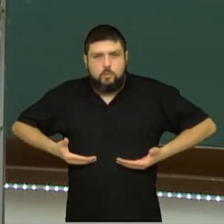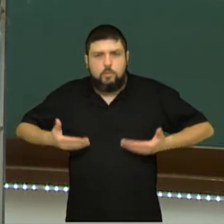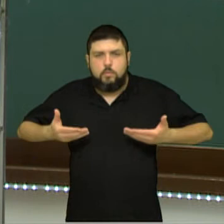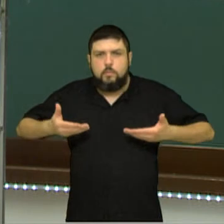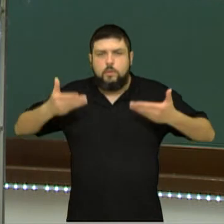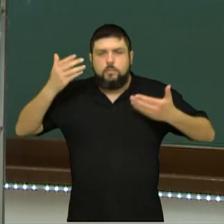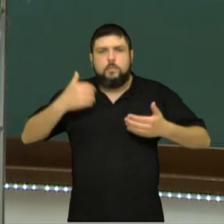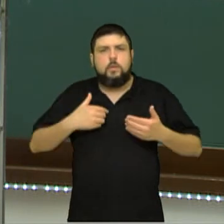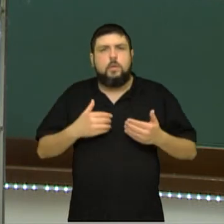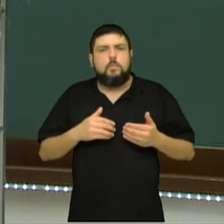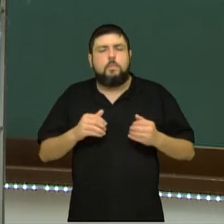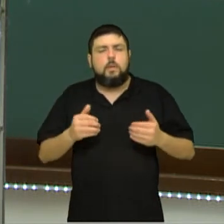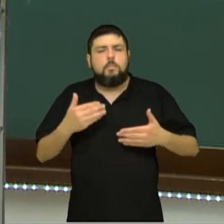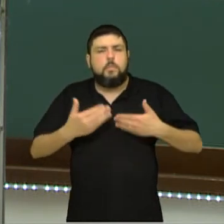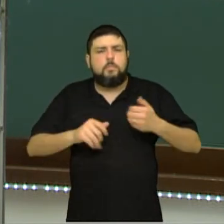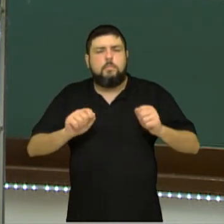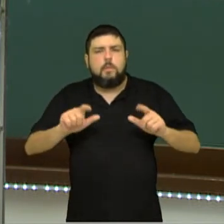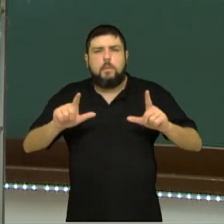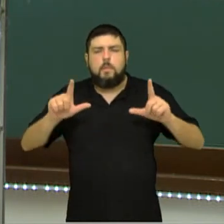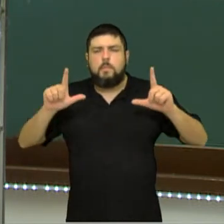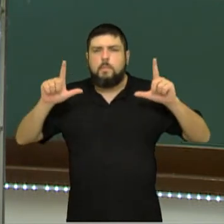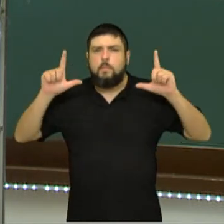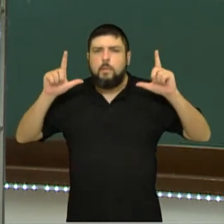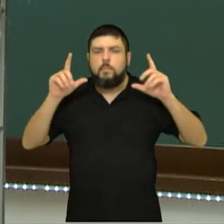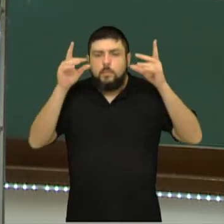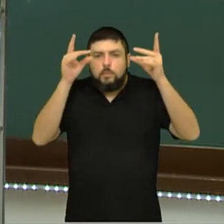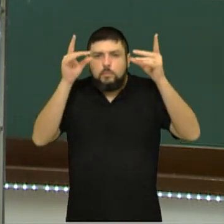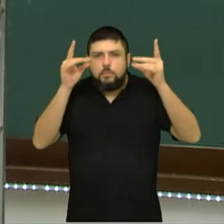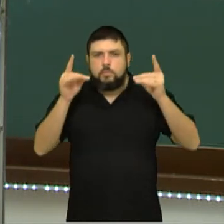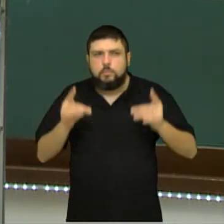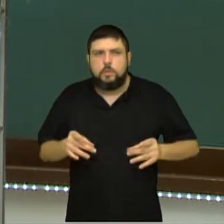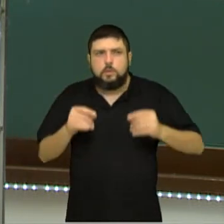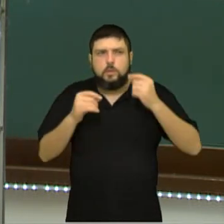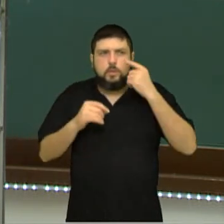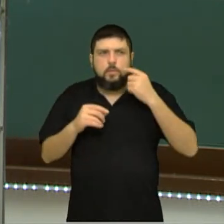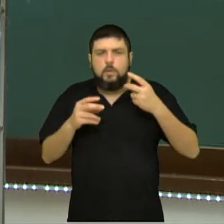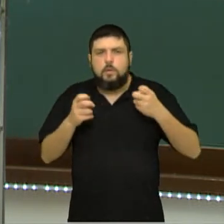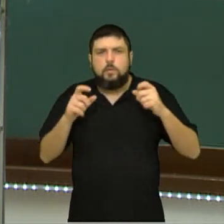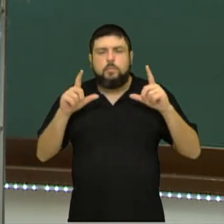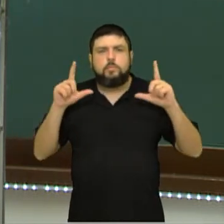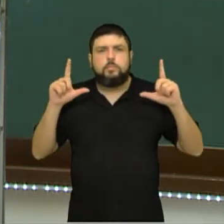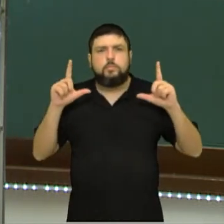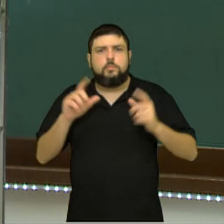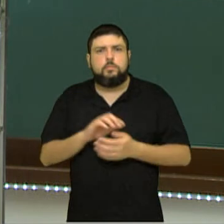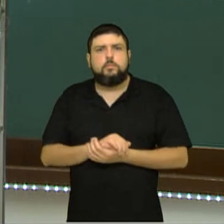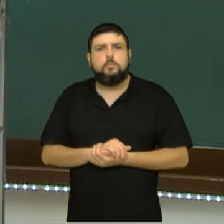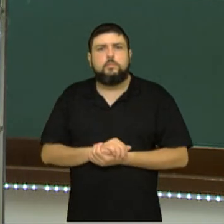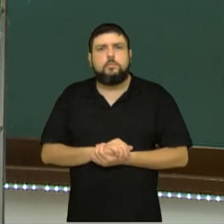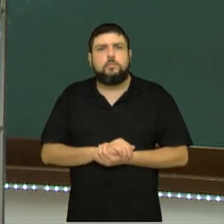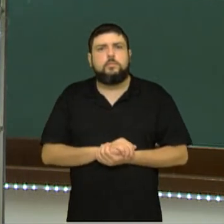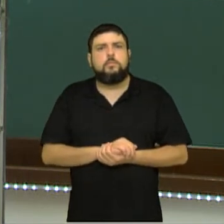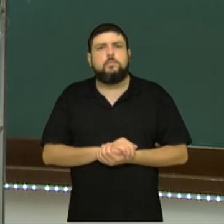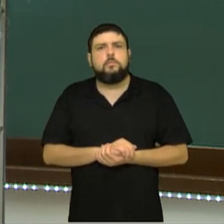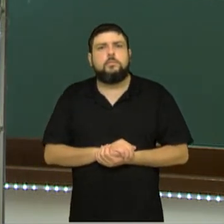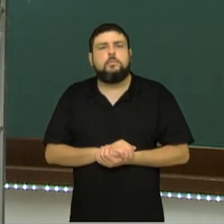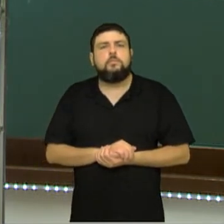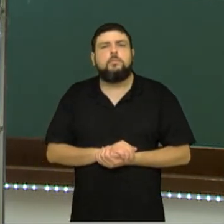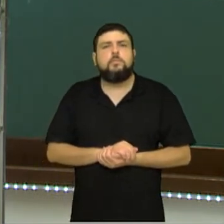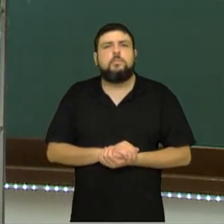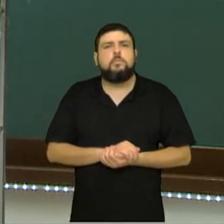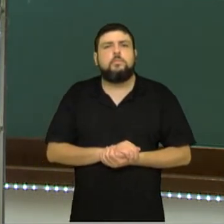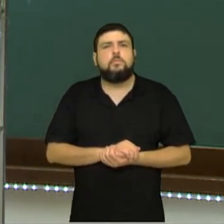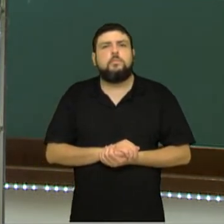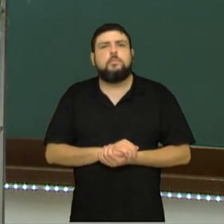assim sucessivamente. O close-up ou primeiro plano, para vocês verem que aqui está com outro nome, mas ele é o close-up, tá? Ou primeiro plano em